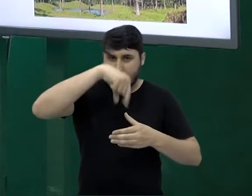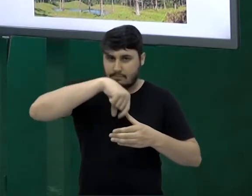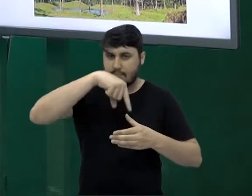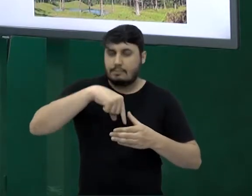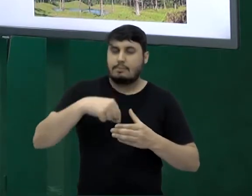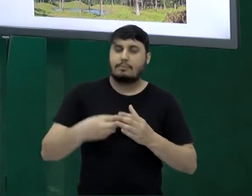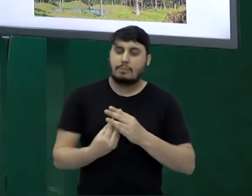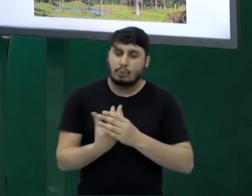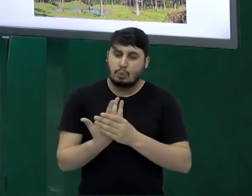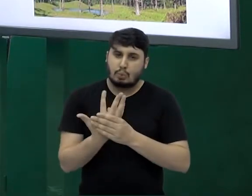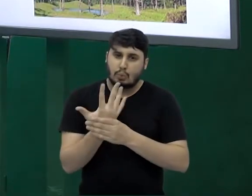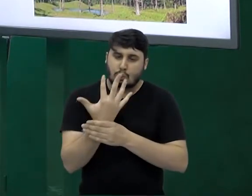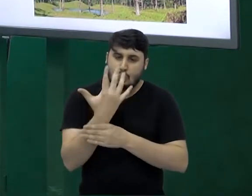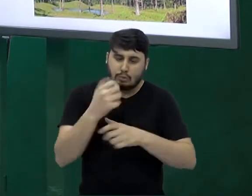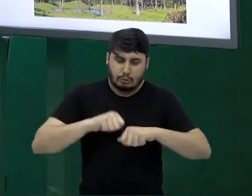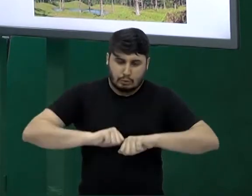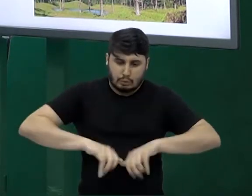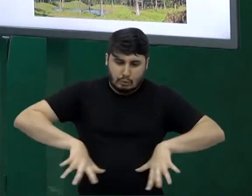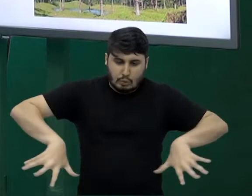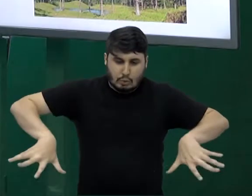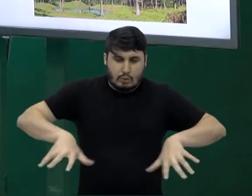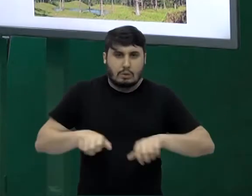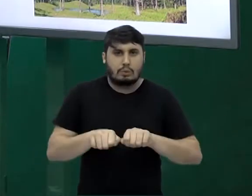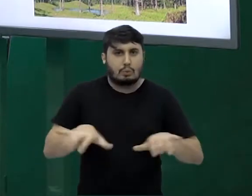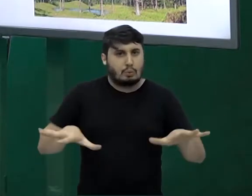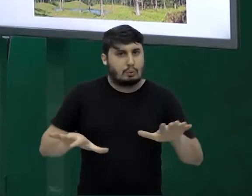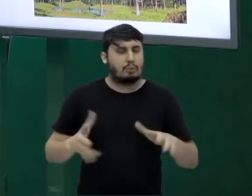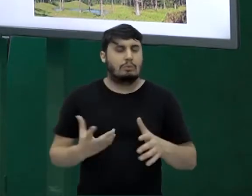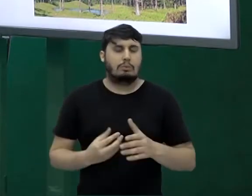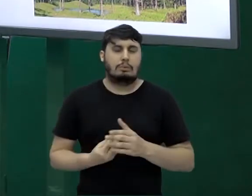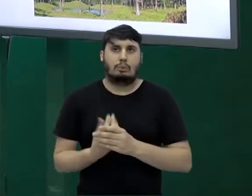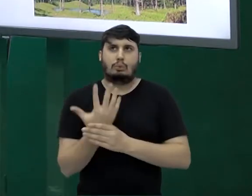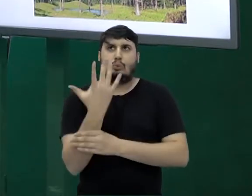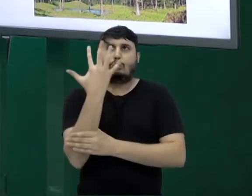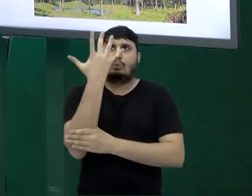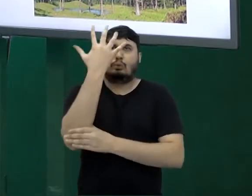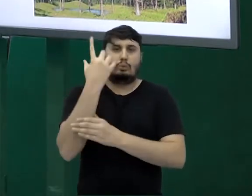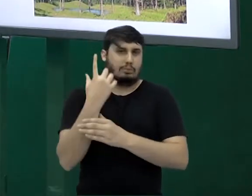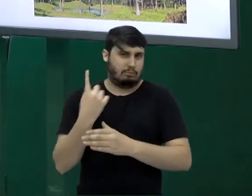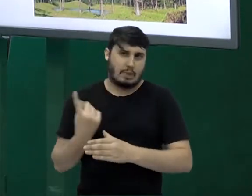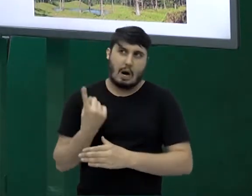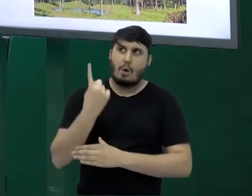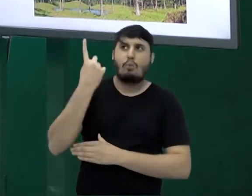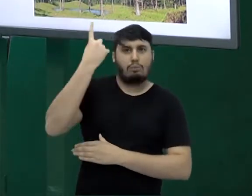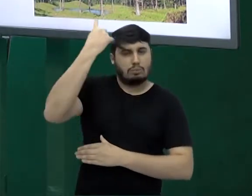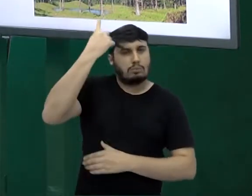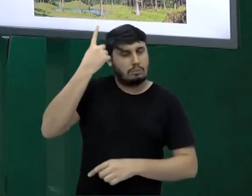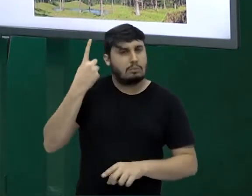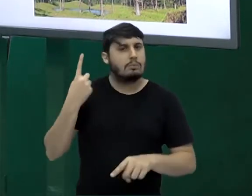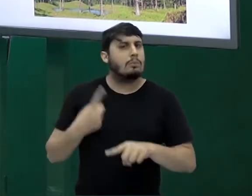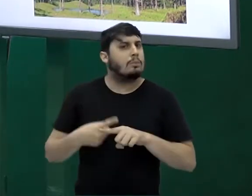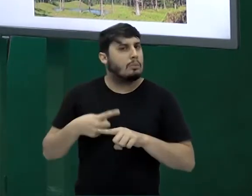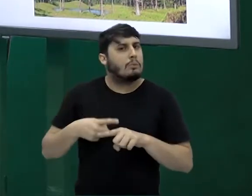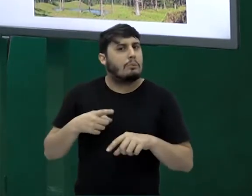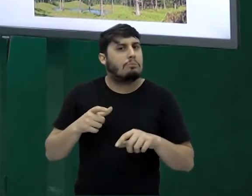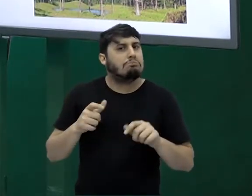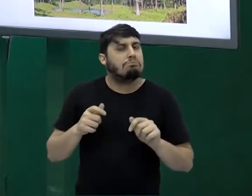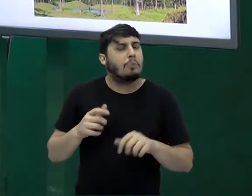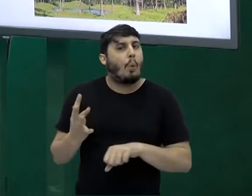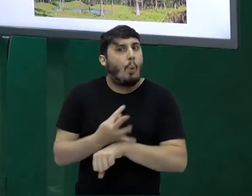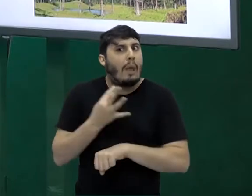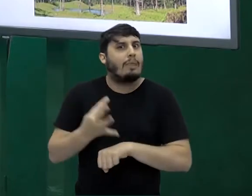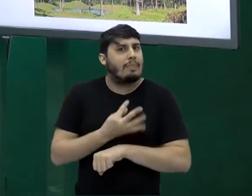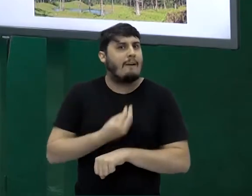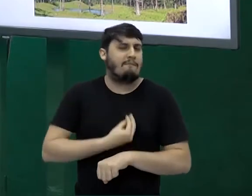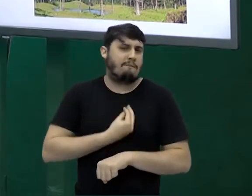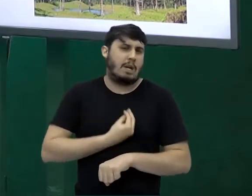desenvolvimento dos vasos condutores e principalmente um desenvolvimento de uma semente que permitisse que ela conseguisse viver, né,